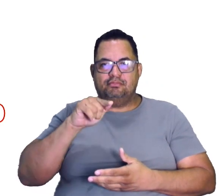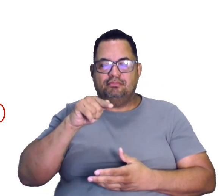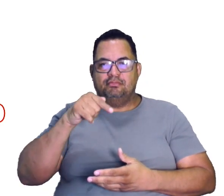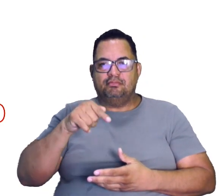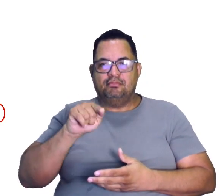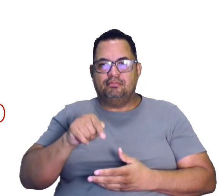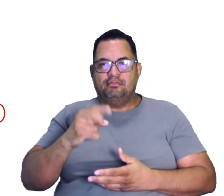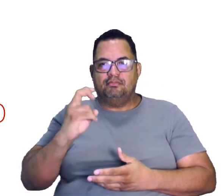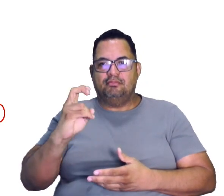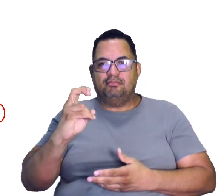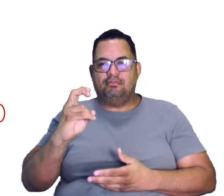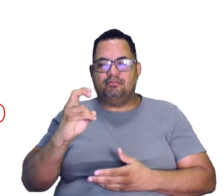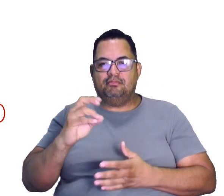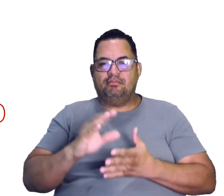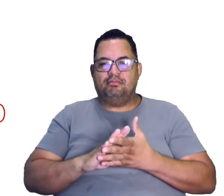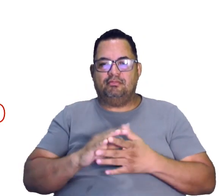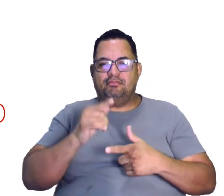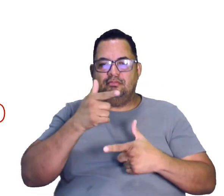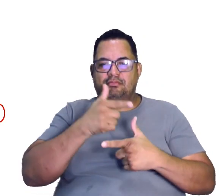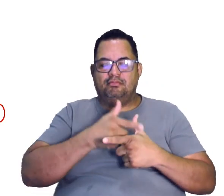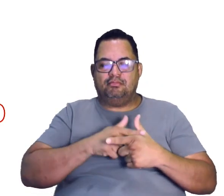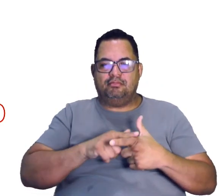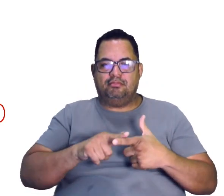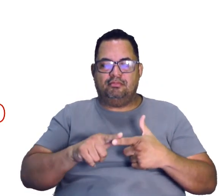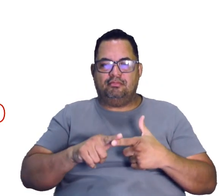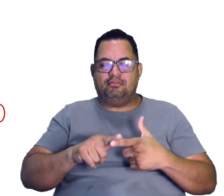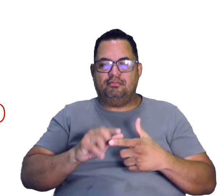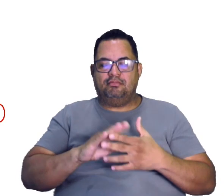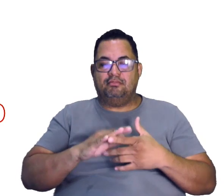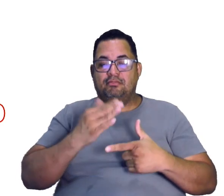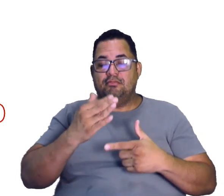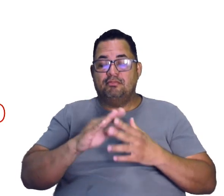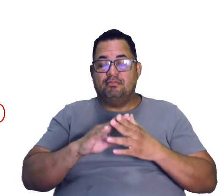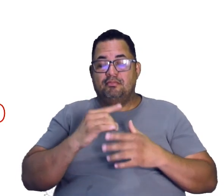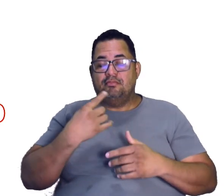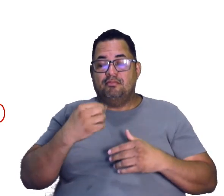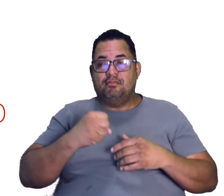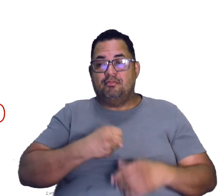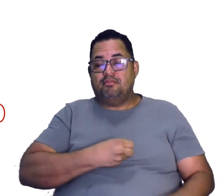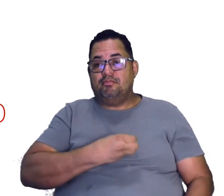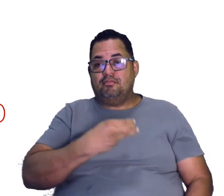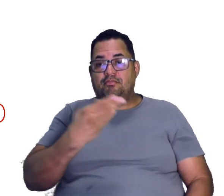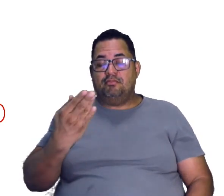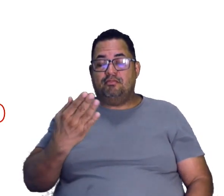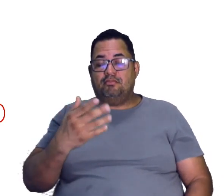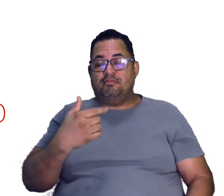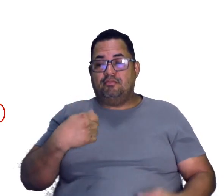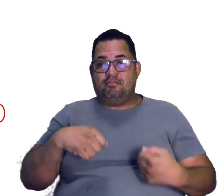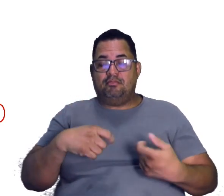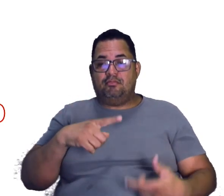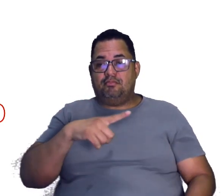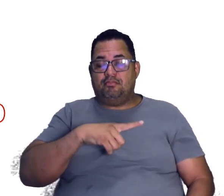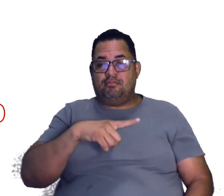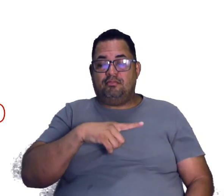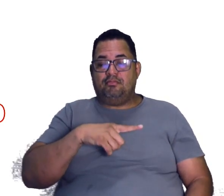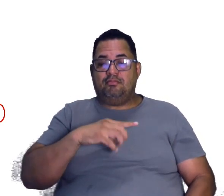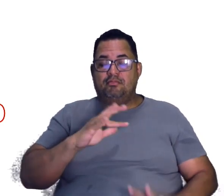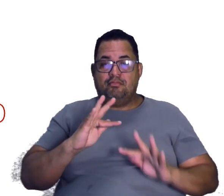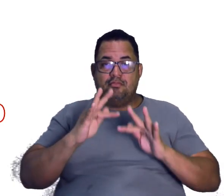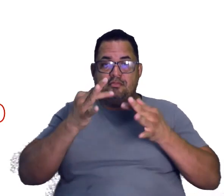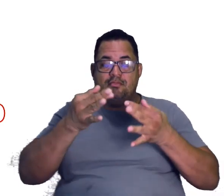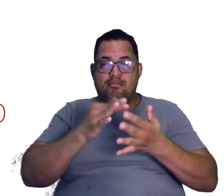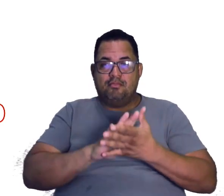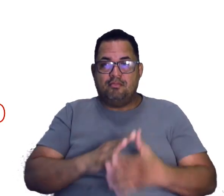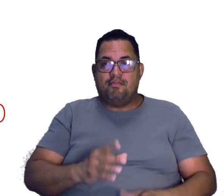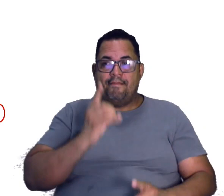quilos de tomate, eu vou dividir pela massa de um único tomate para saber quantos eu vou ter no total. E aí a